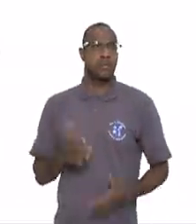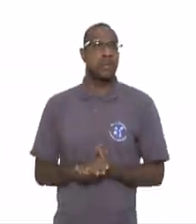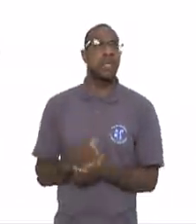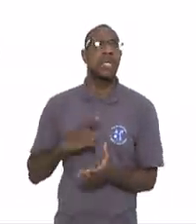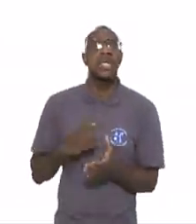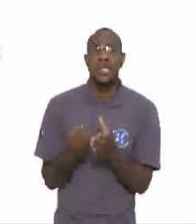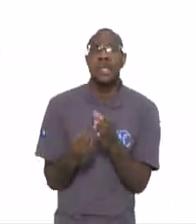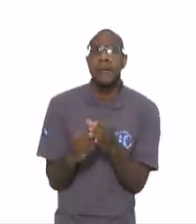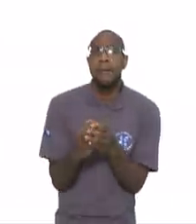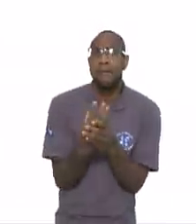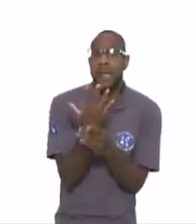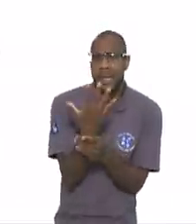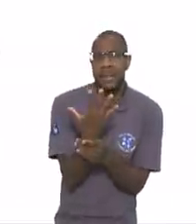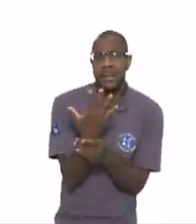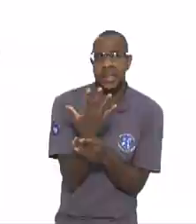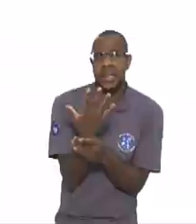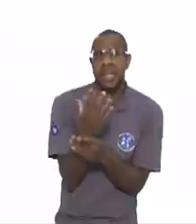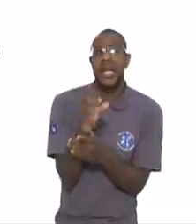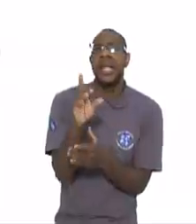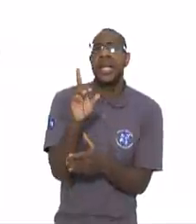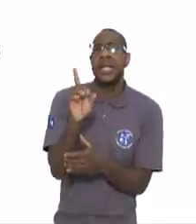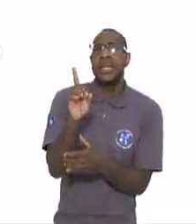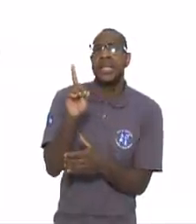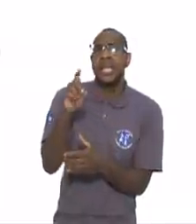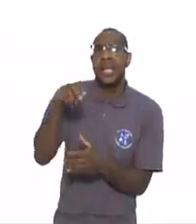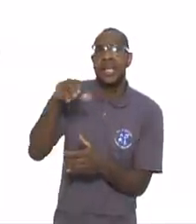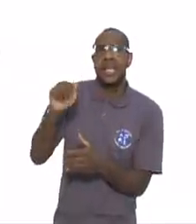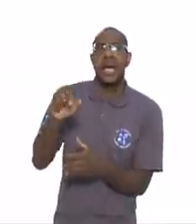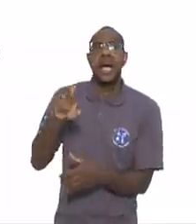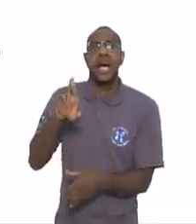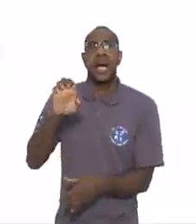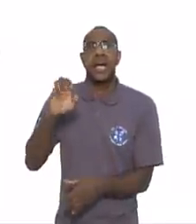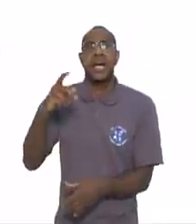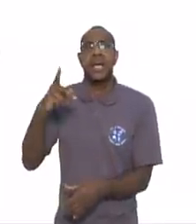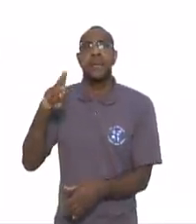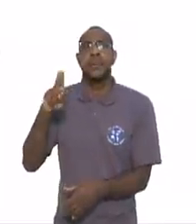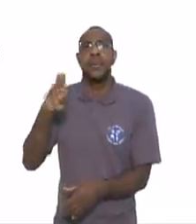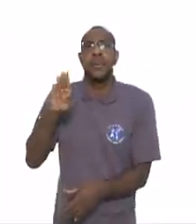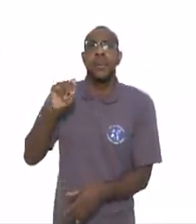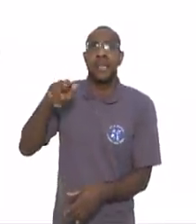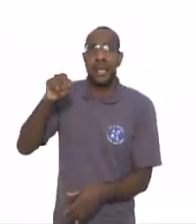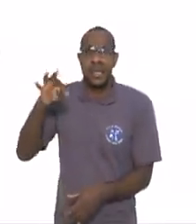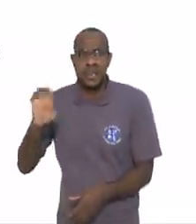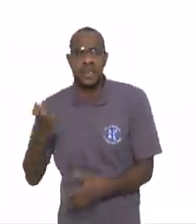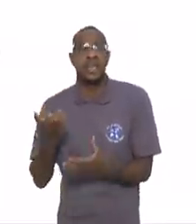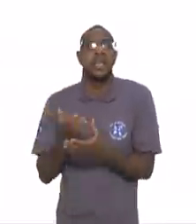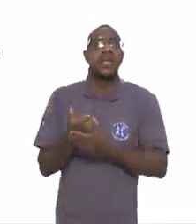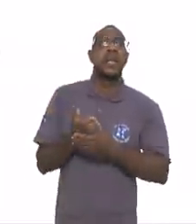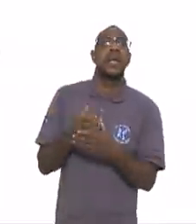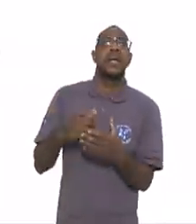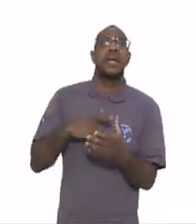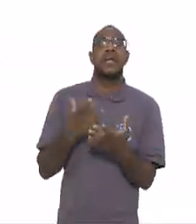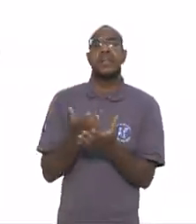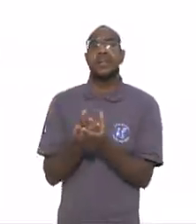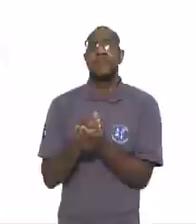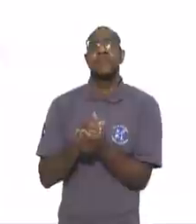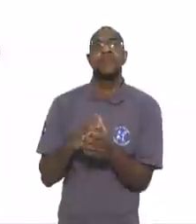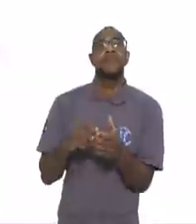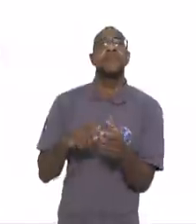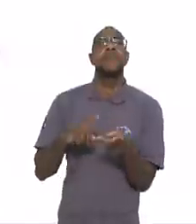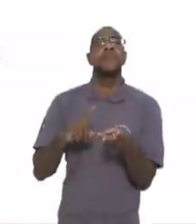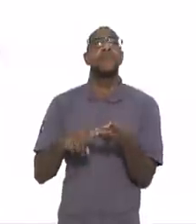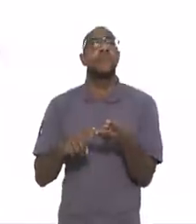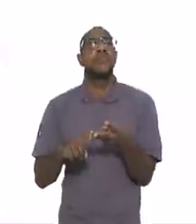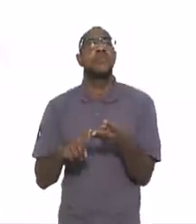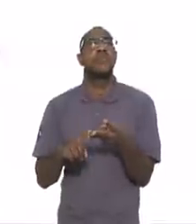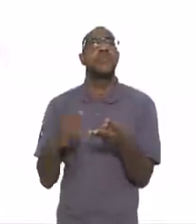DNA recombinante para expressar alguma coisa, por exemplo, para não ser comida pelo gafanhoto que está atacando tudo aí. O que